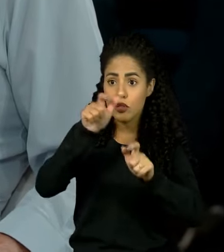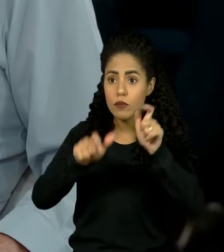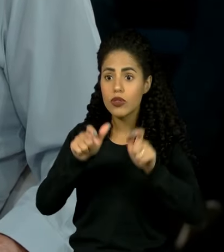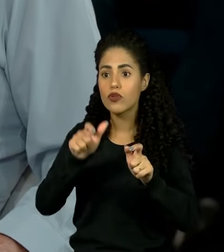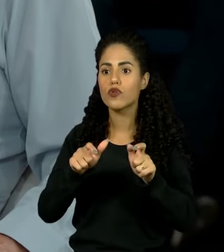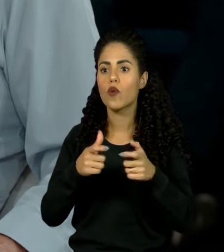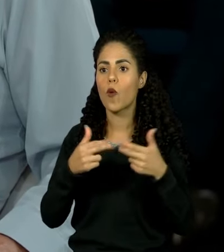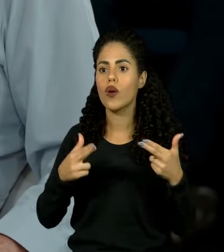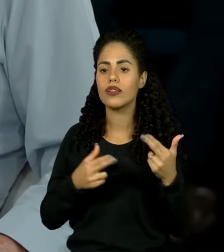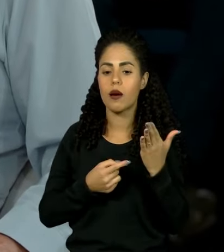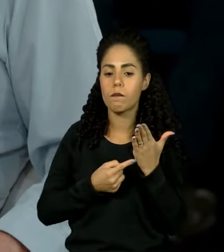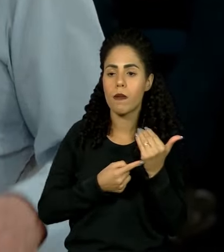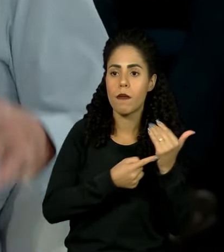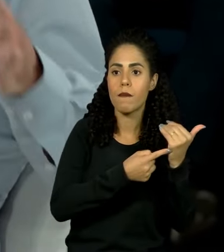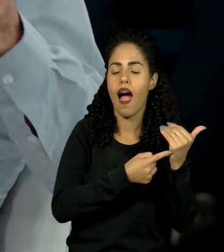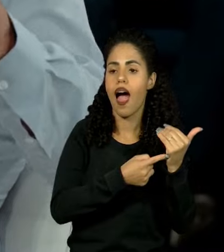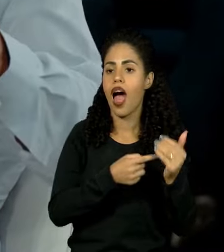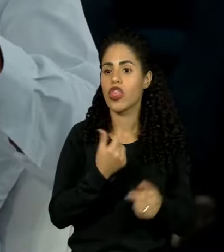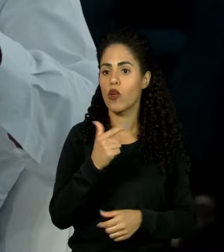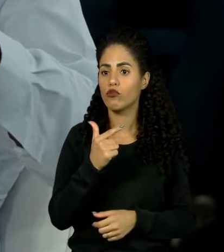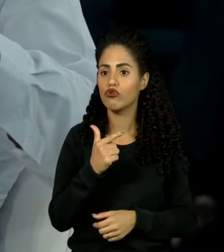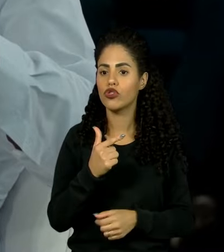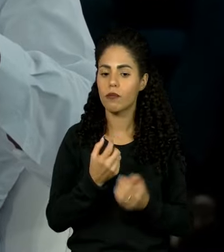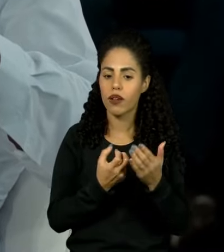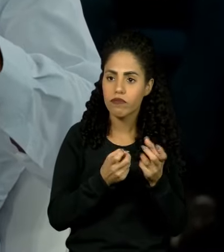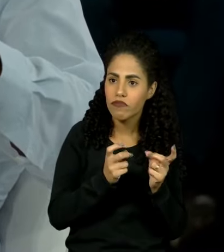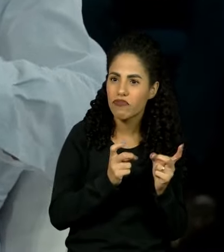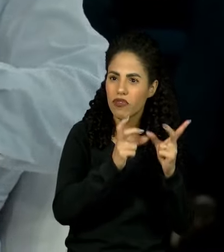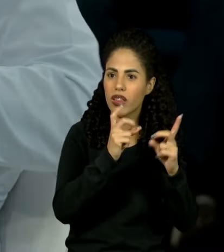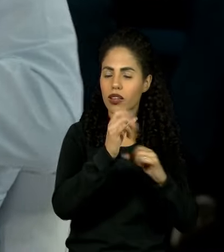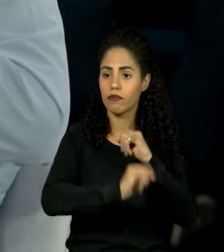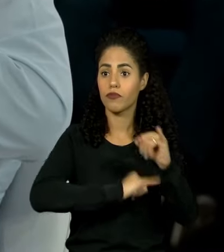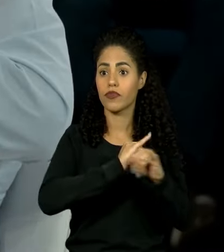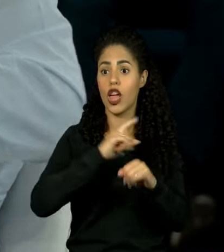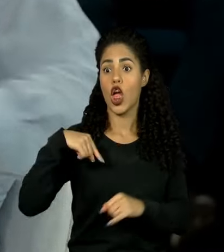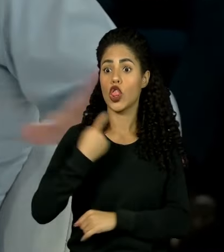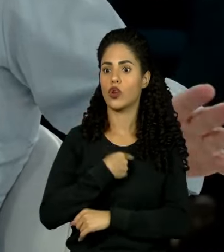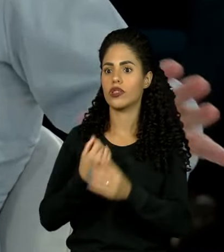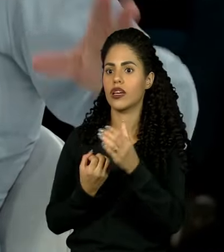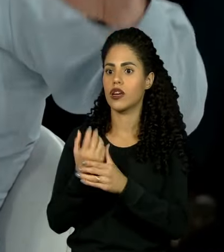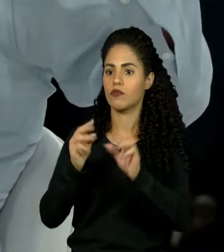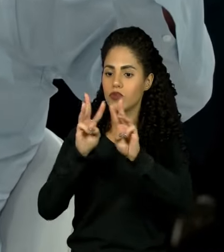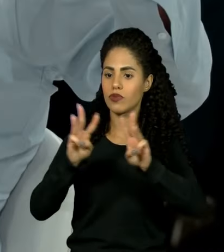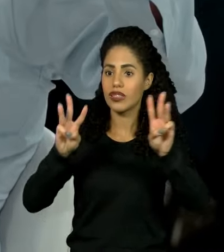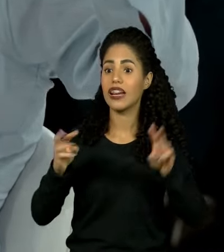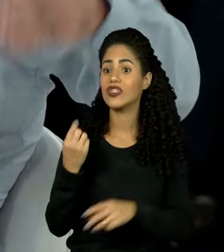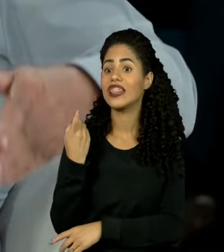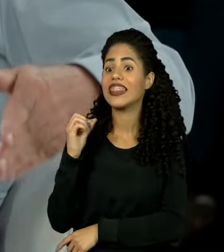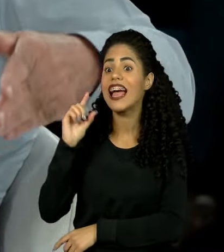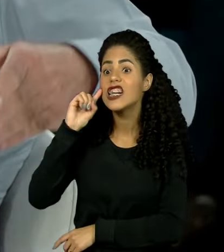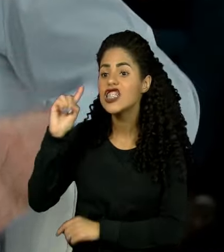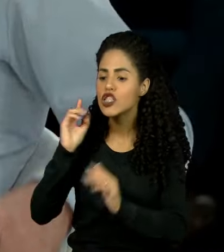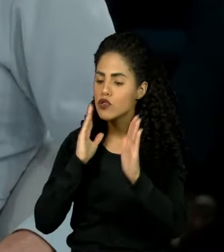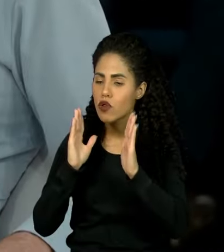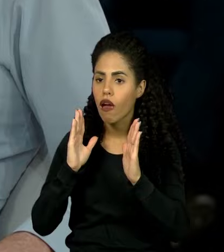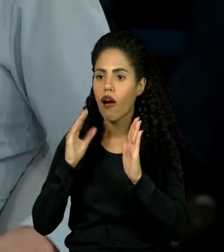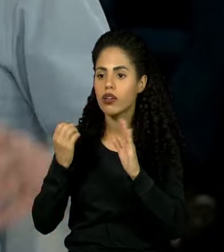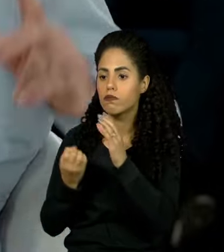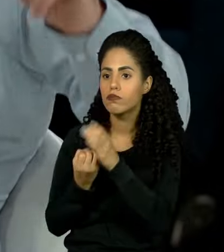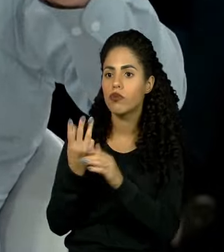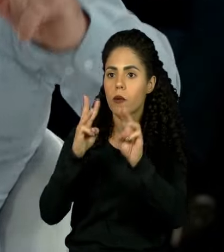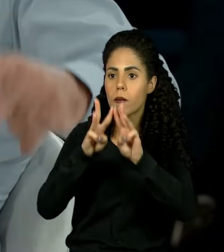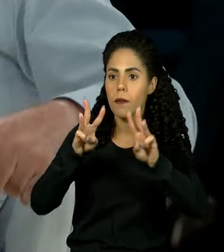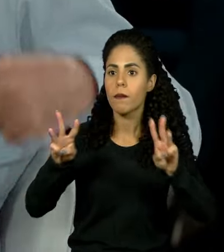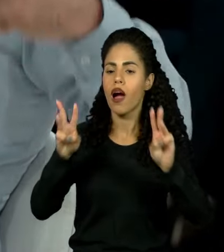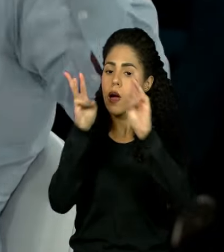comércio eletrônico aí nós desenvolvemos um um site tudo isso em 10 dias desenvolvemos um site né e